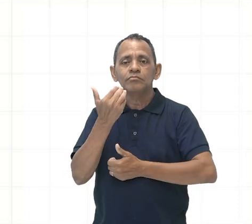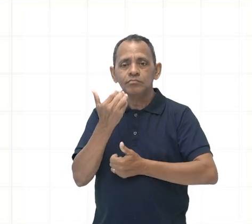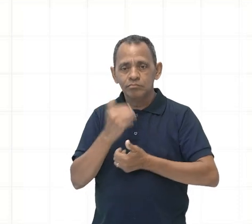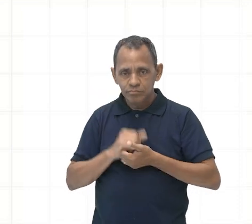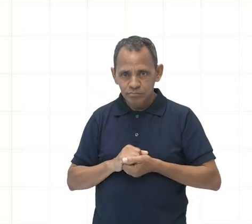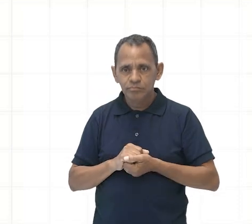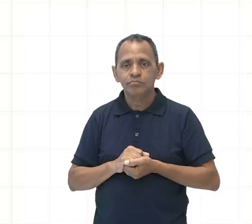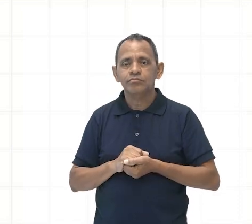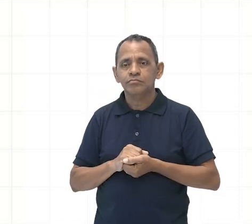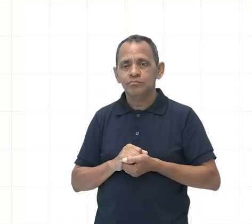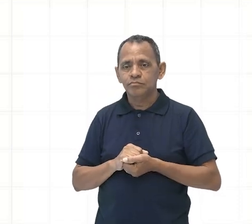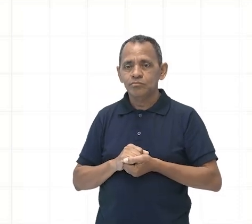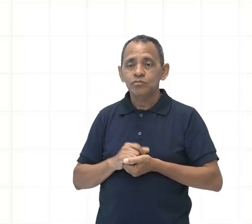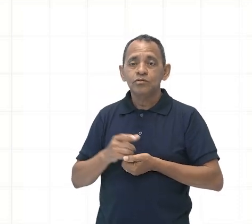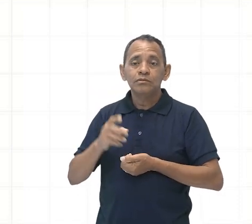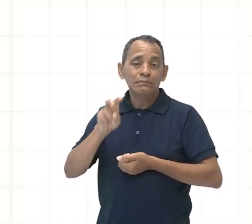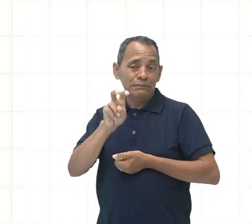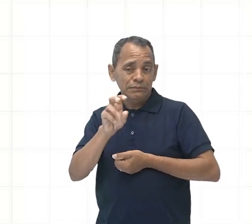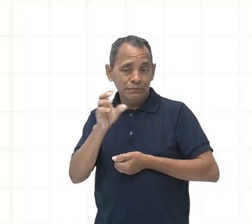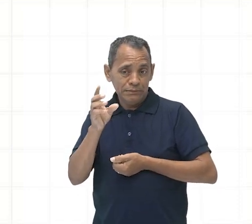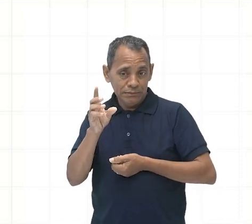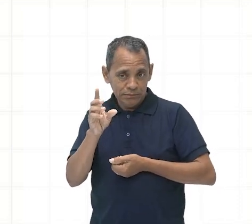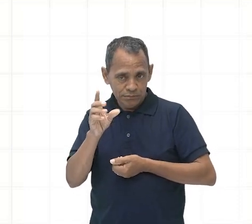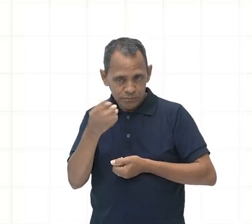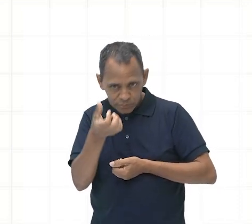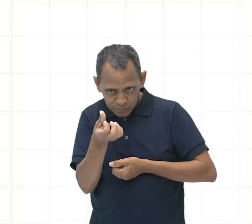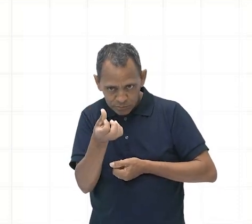durar 56 dias.